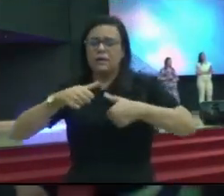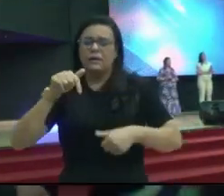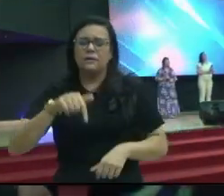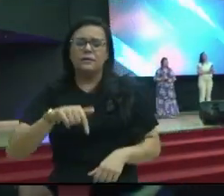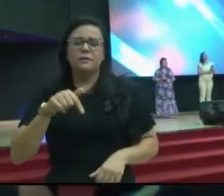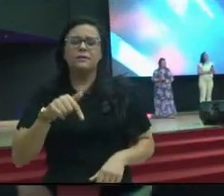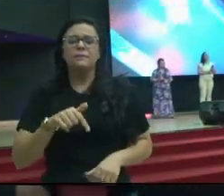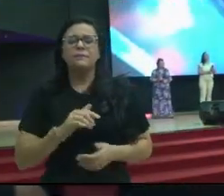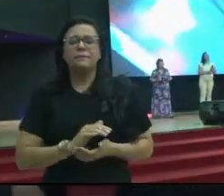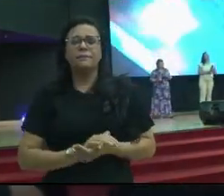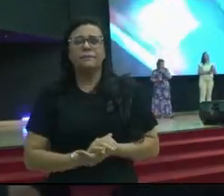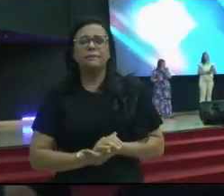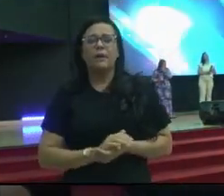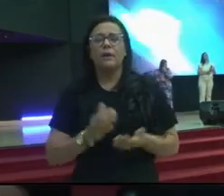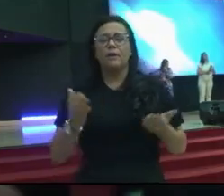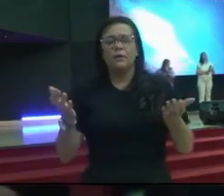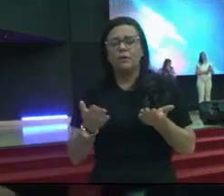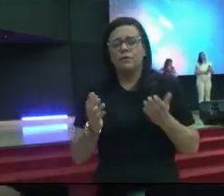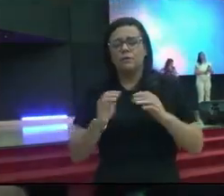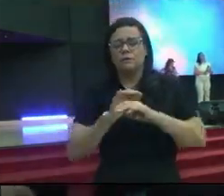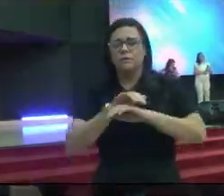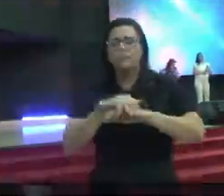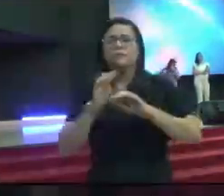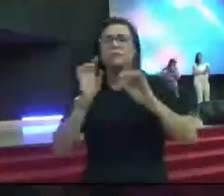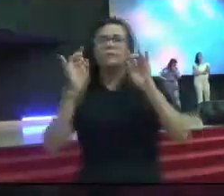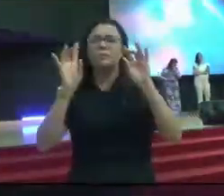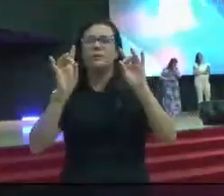Hoje é noite de Deus restaurar sonhos.